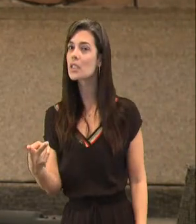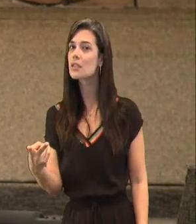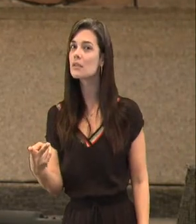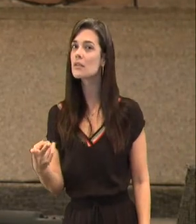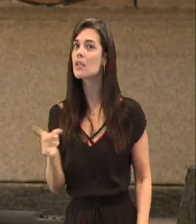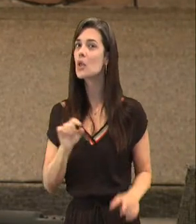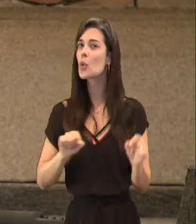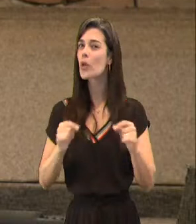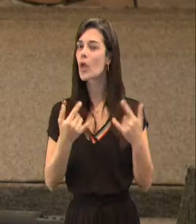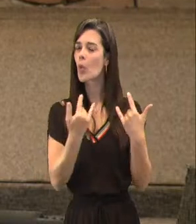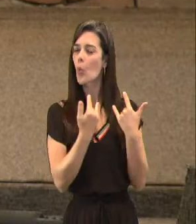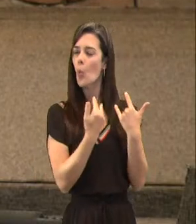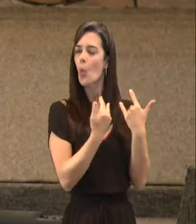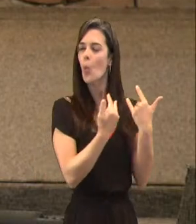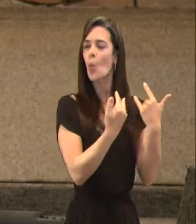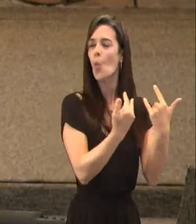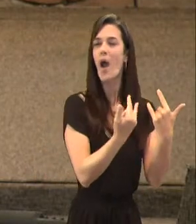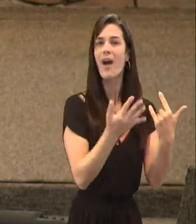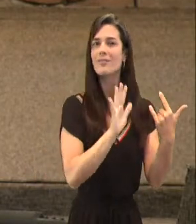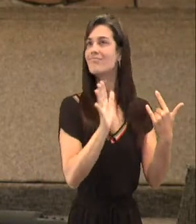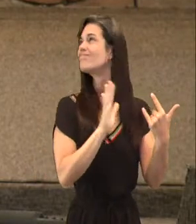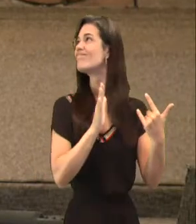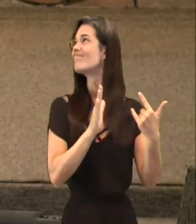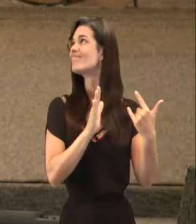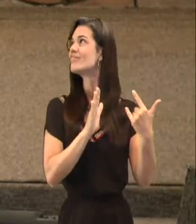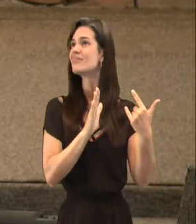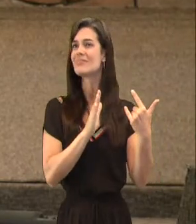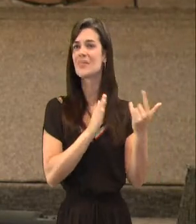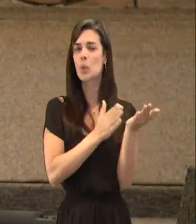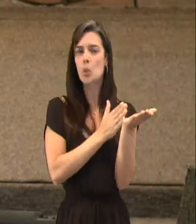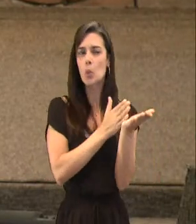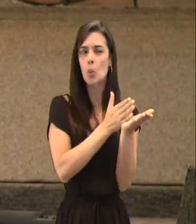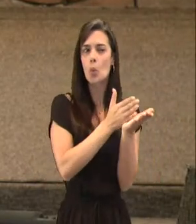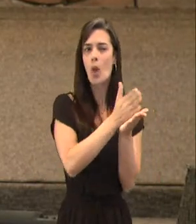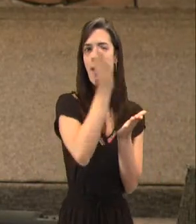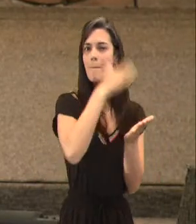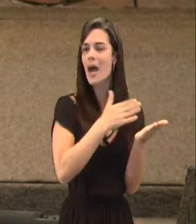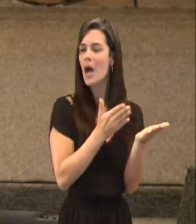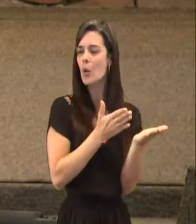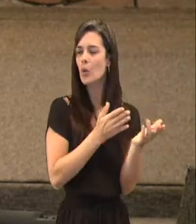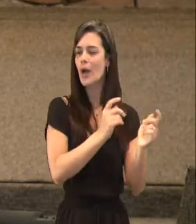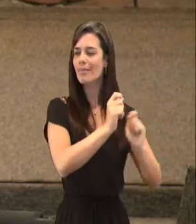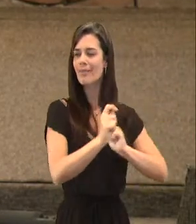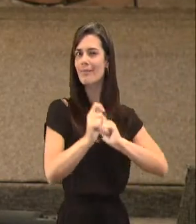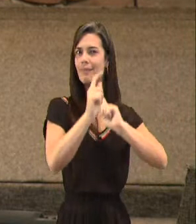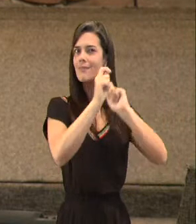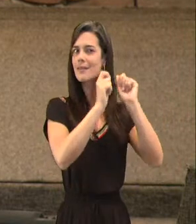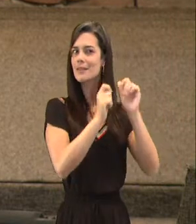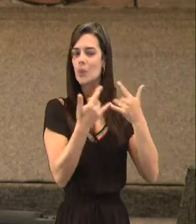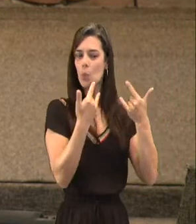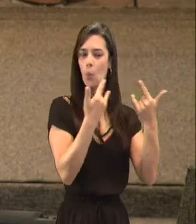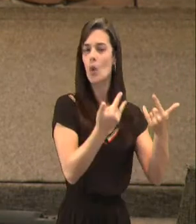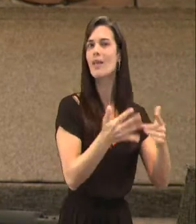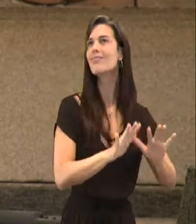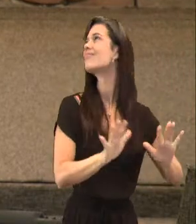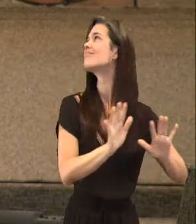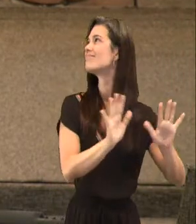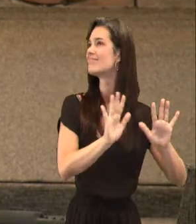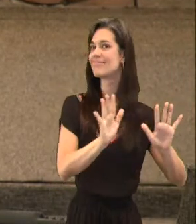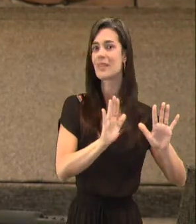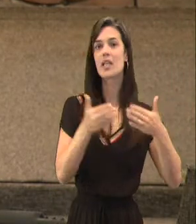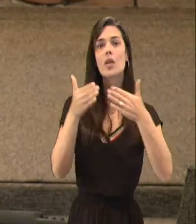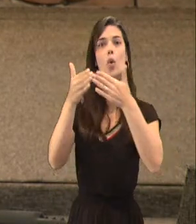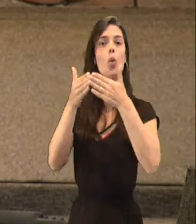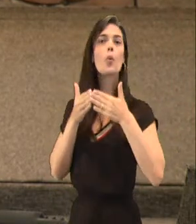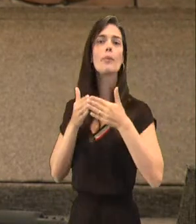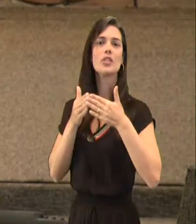não nos conduza, não nos direcione à tentação, à prova. E aqui o pedido é sim